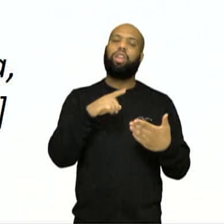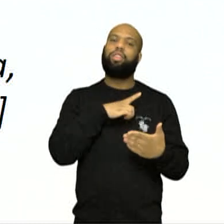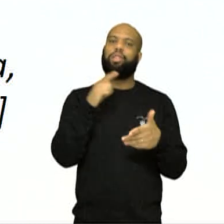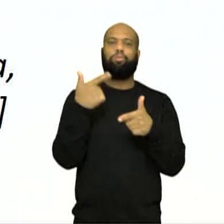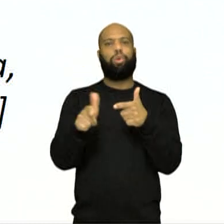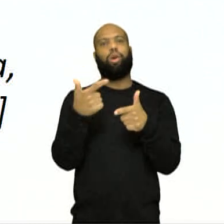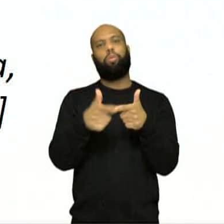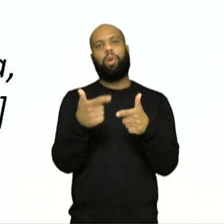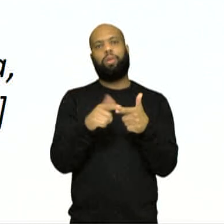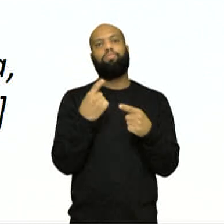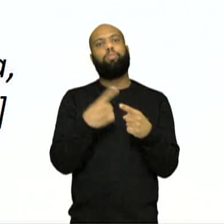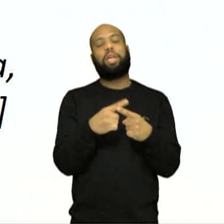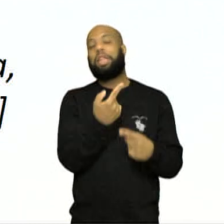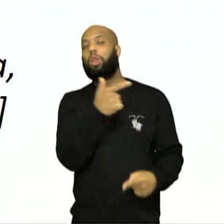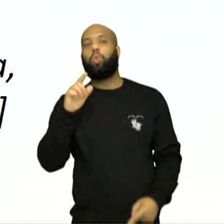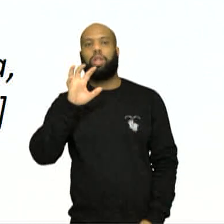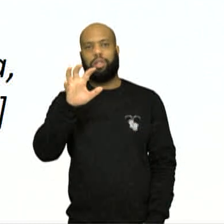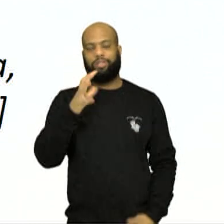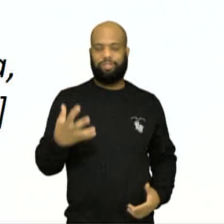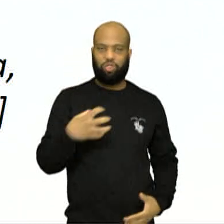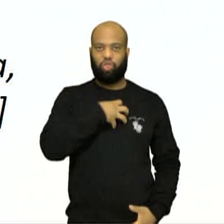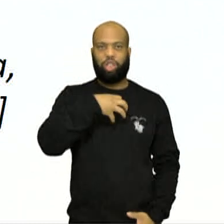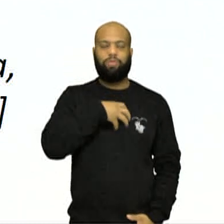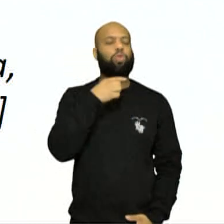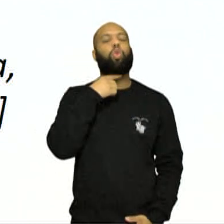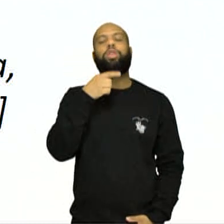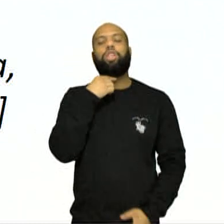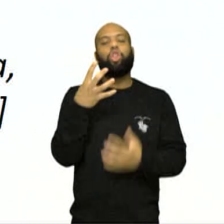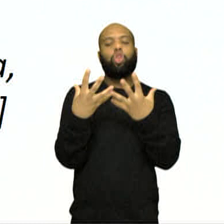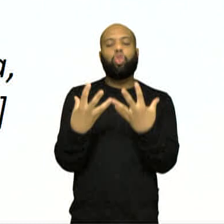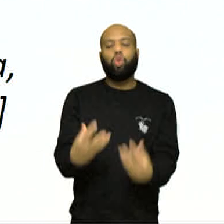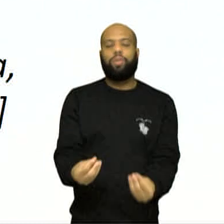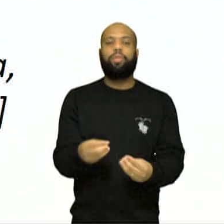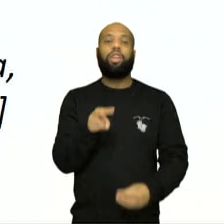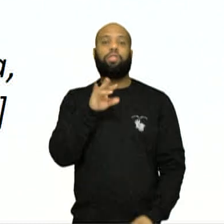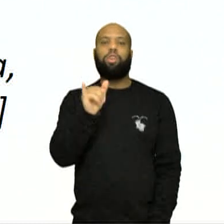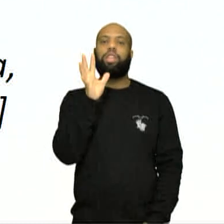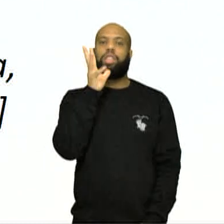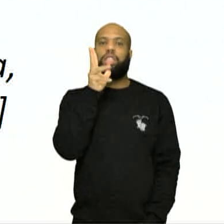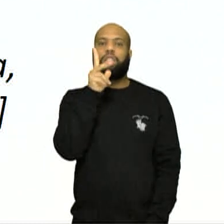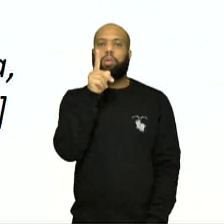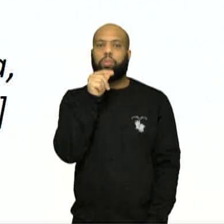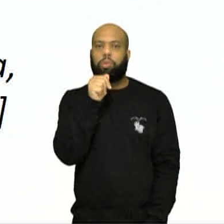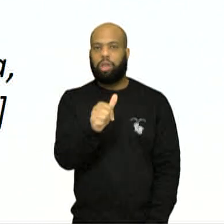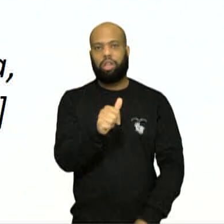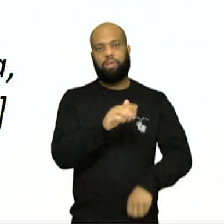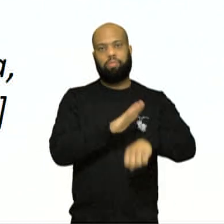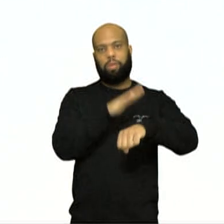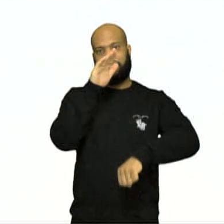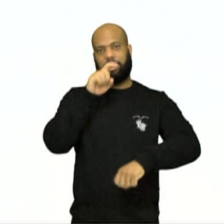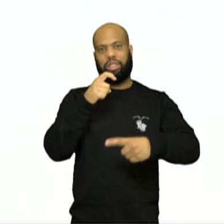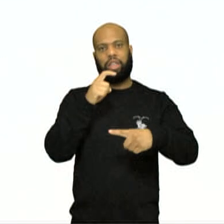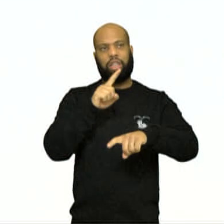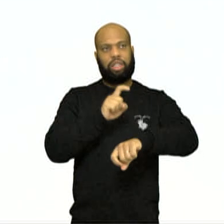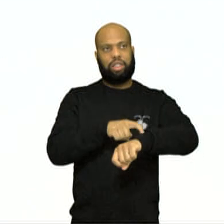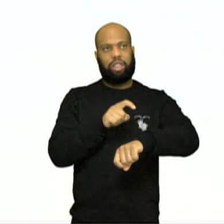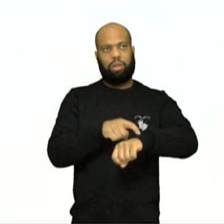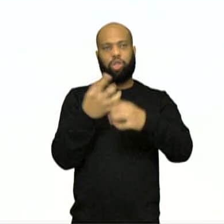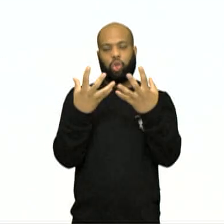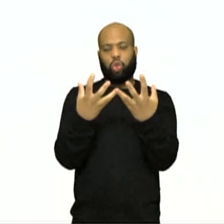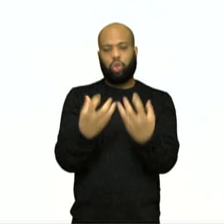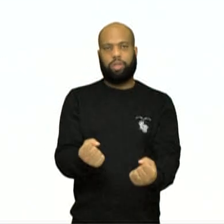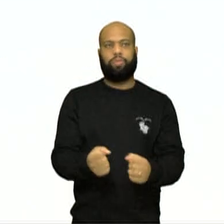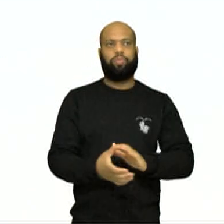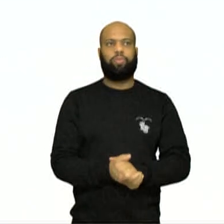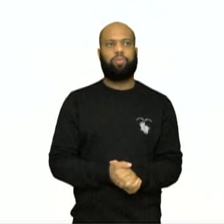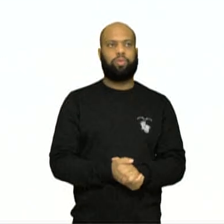afetada por não ter essas condições, ou seja, vai demorar mais tempo para ser absorvida.